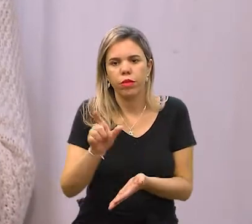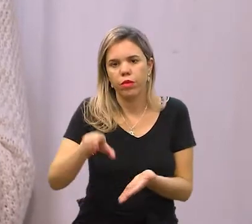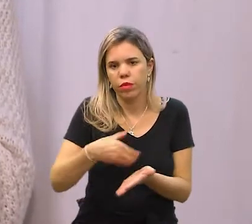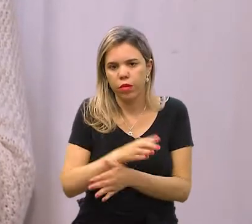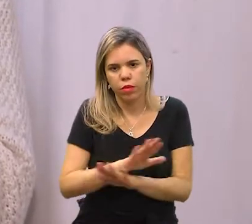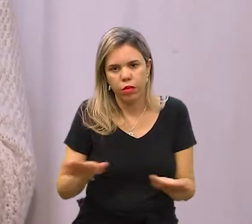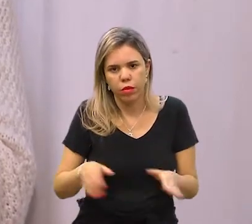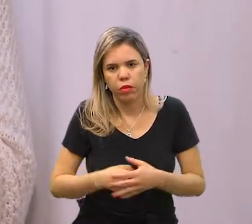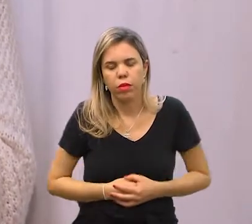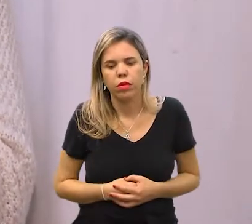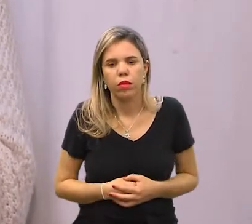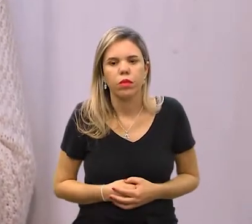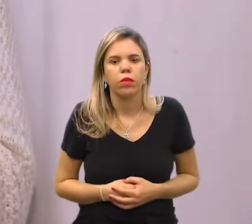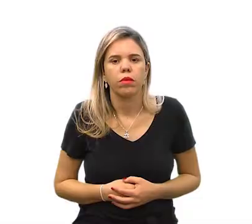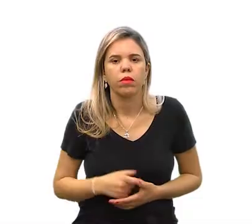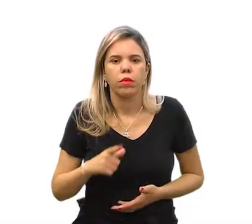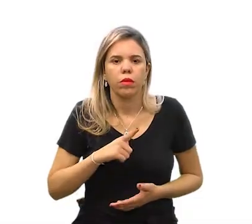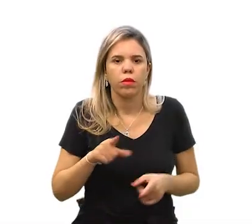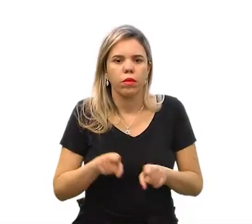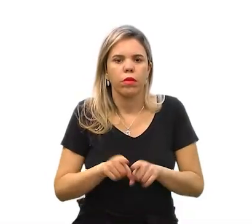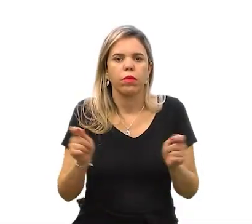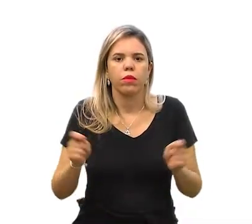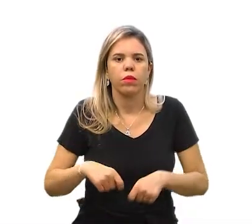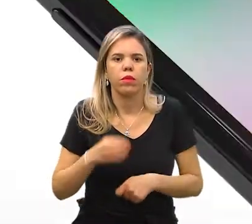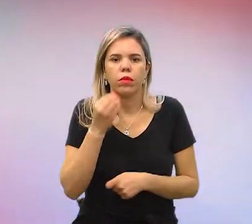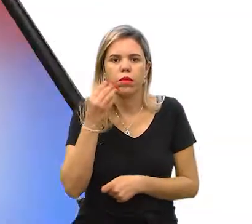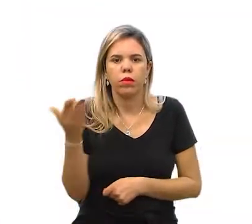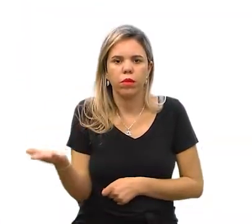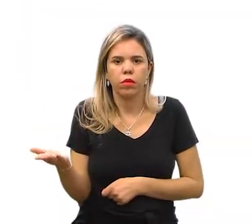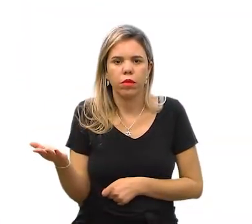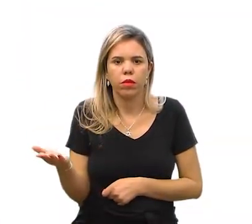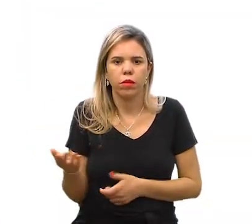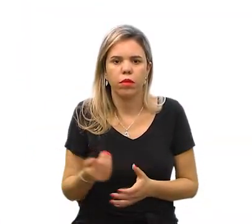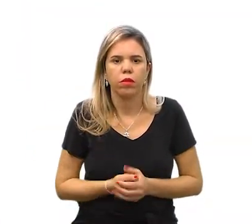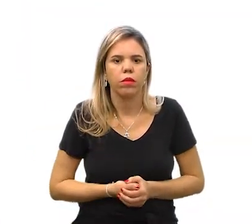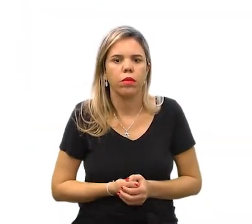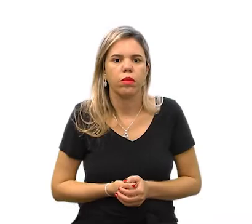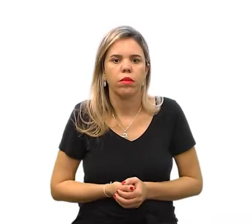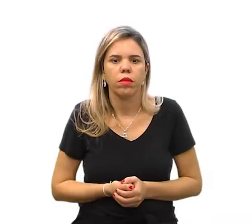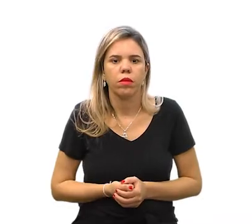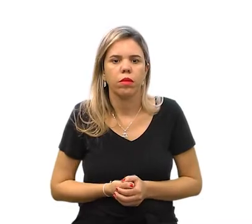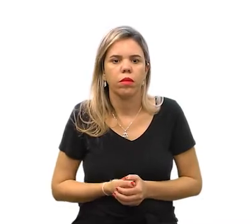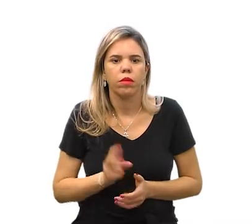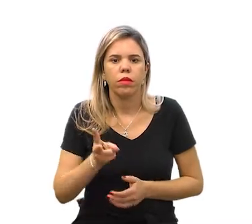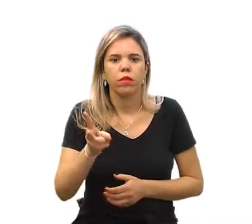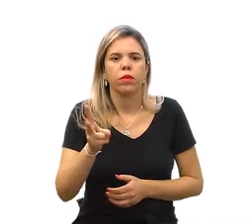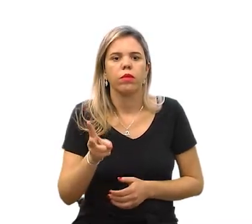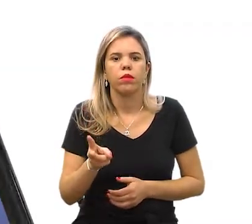crédito. Agora, existe também essa possibilidade de